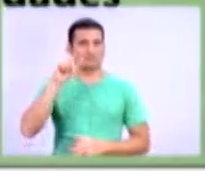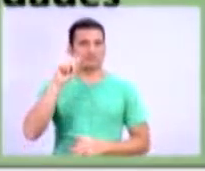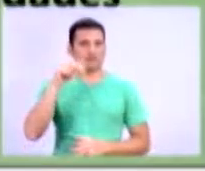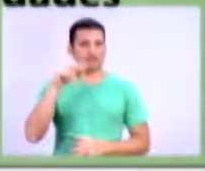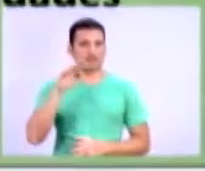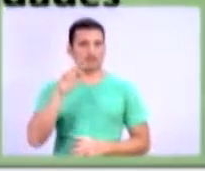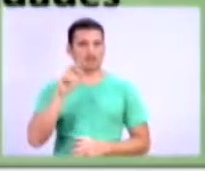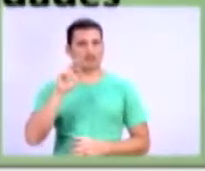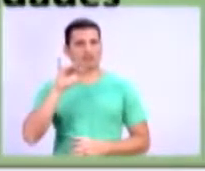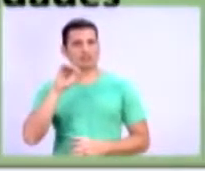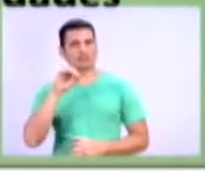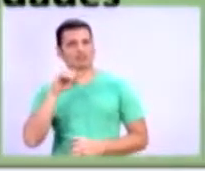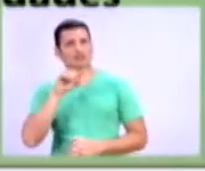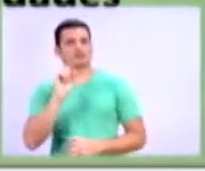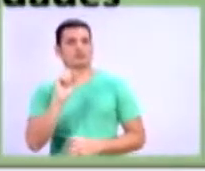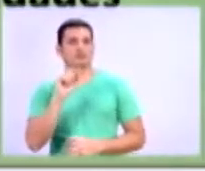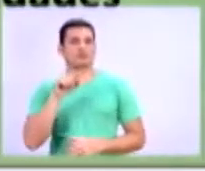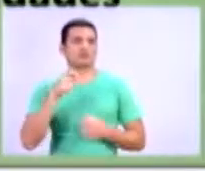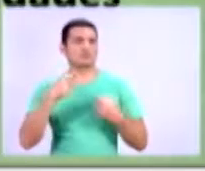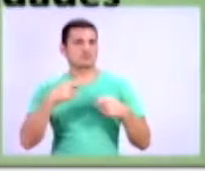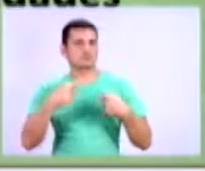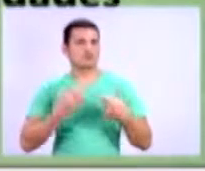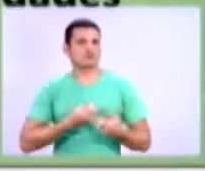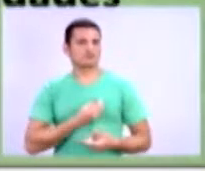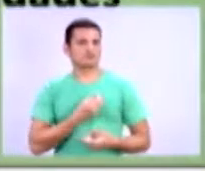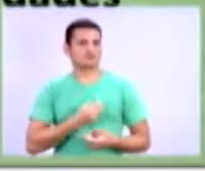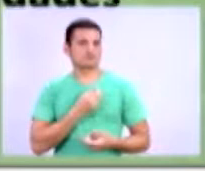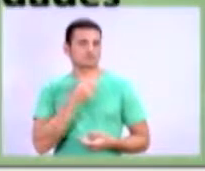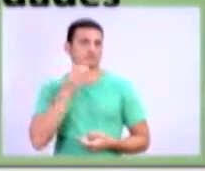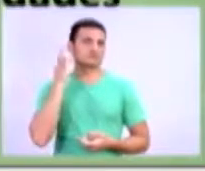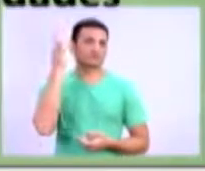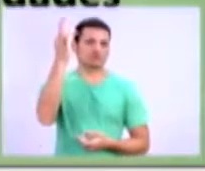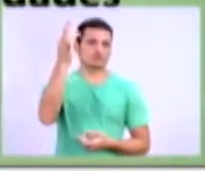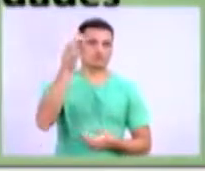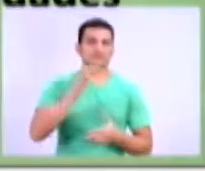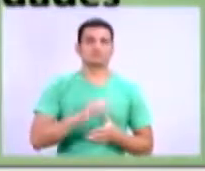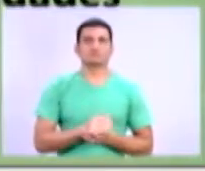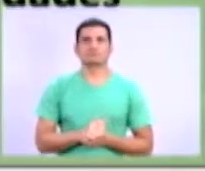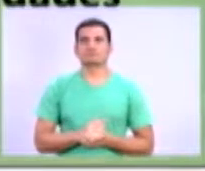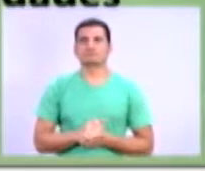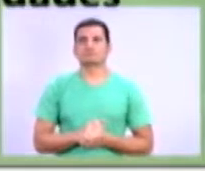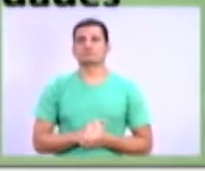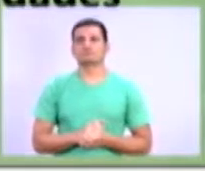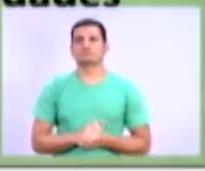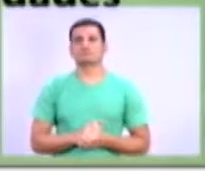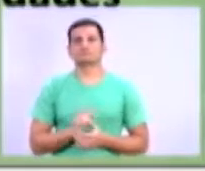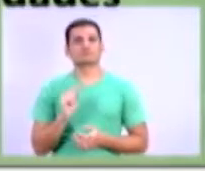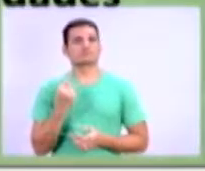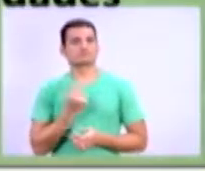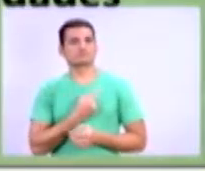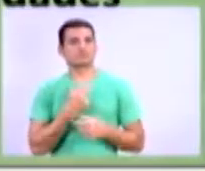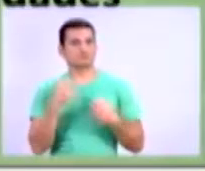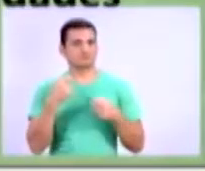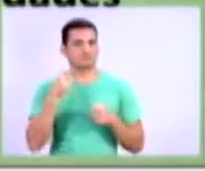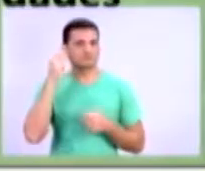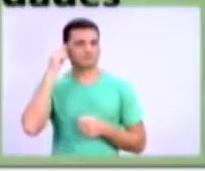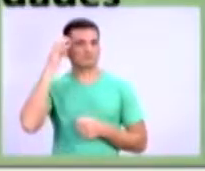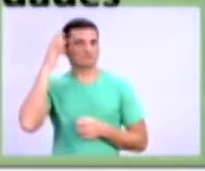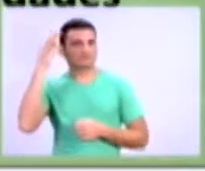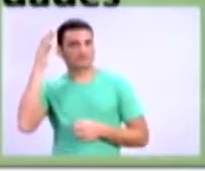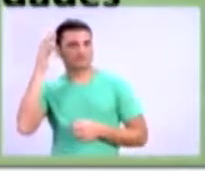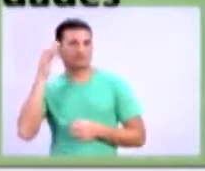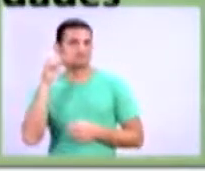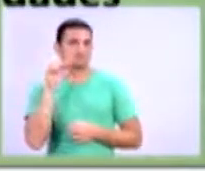uma necessidade de sobrevivência futura. Ou seja, nós precisamos estar refletindo sobre